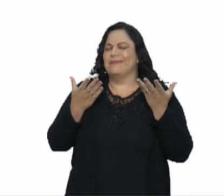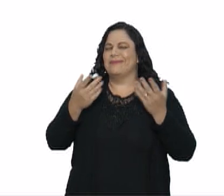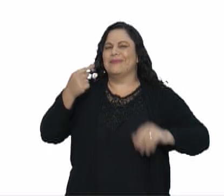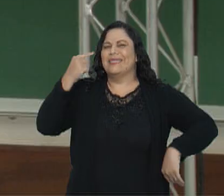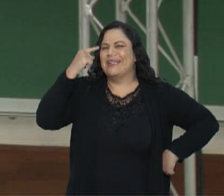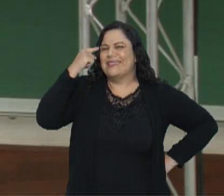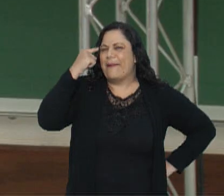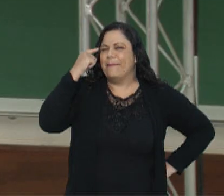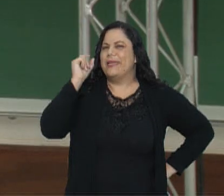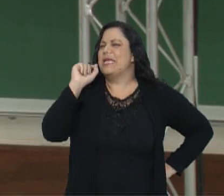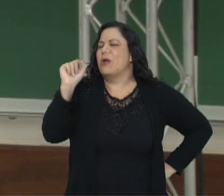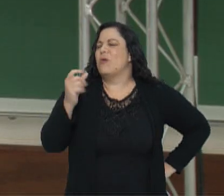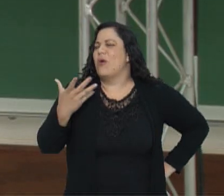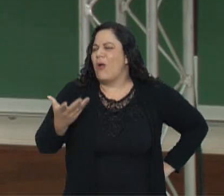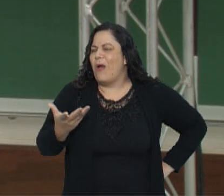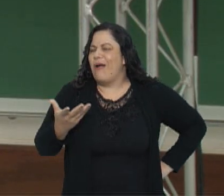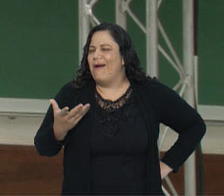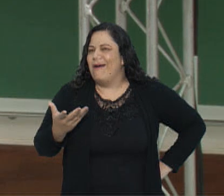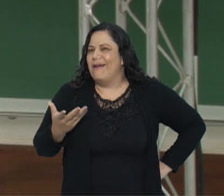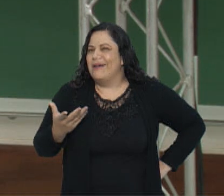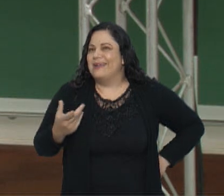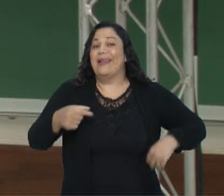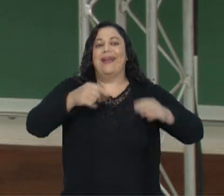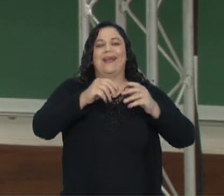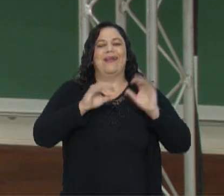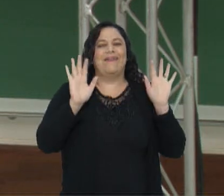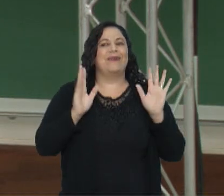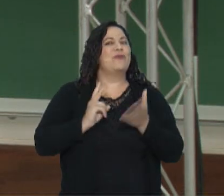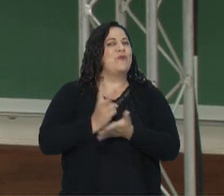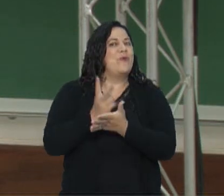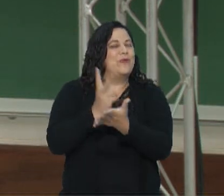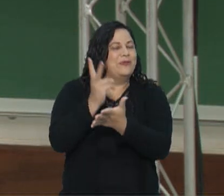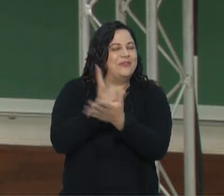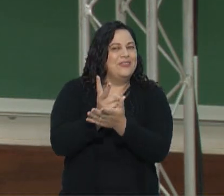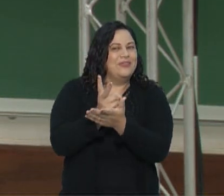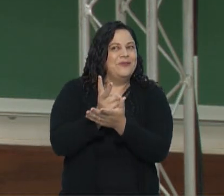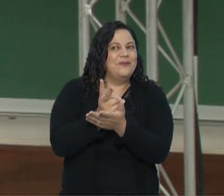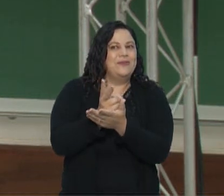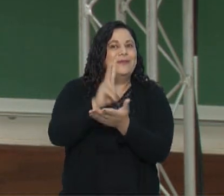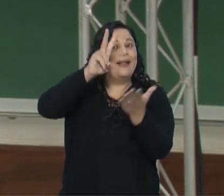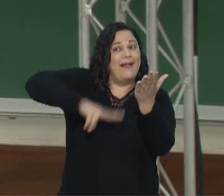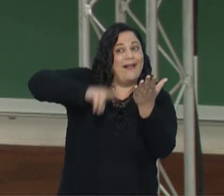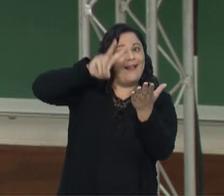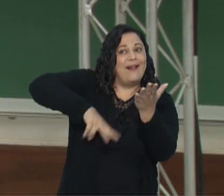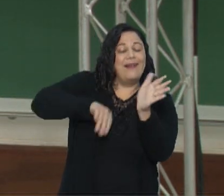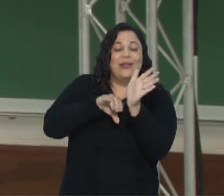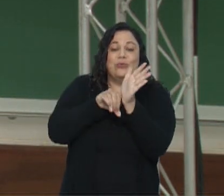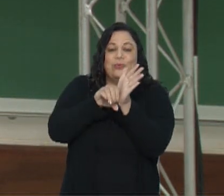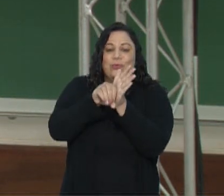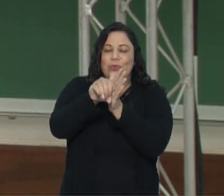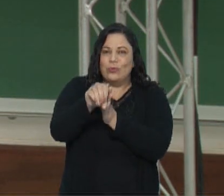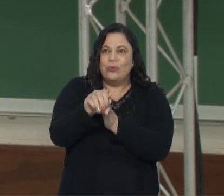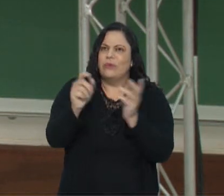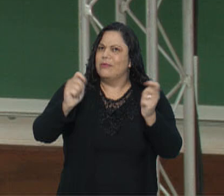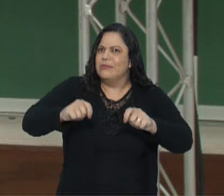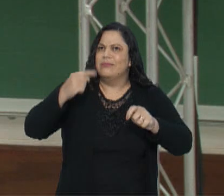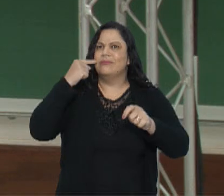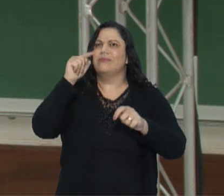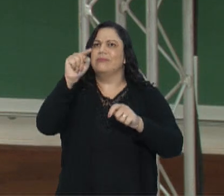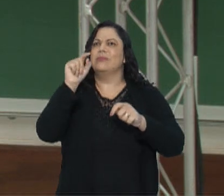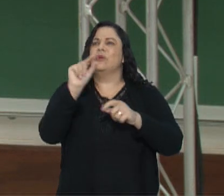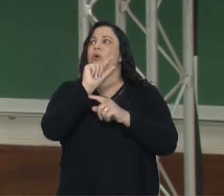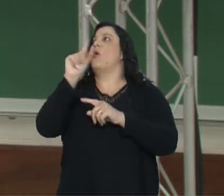Gente, busquem a cartomante, né, no nosso Google, busca ali o nosso Machado